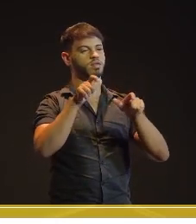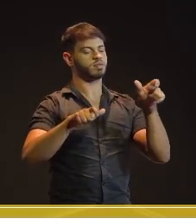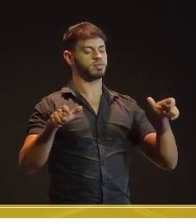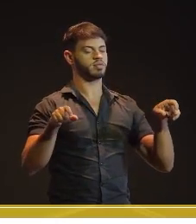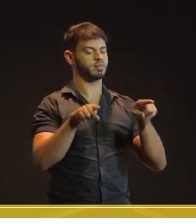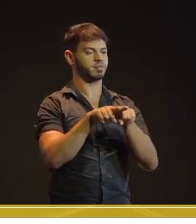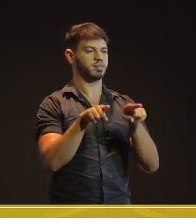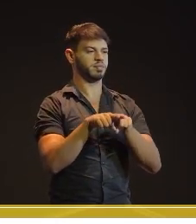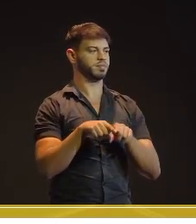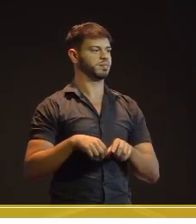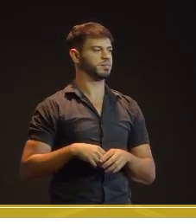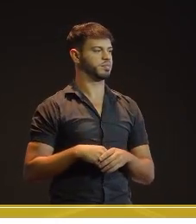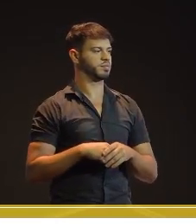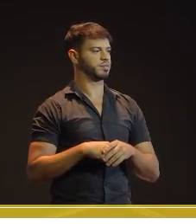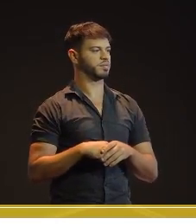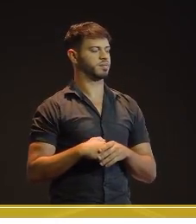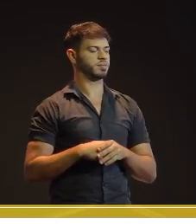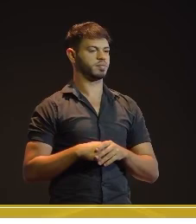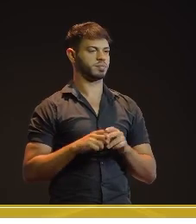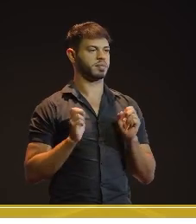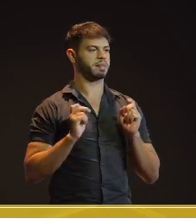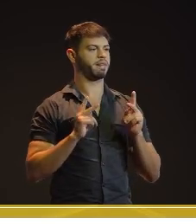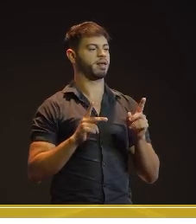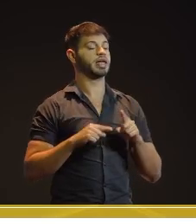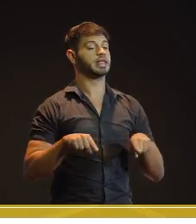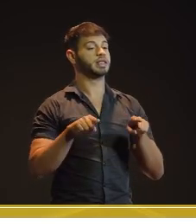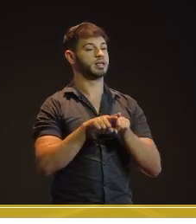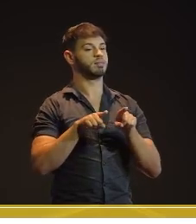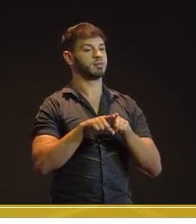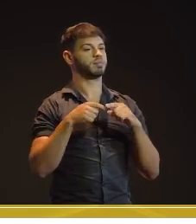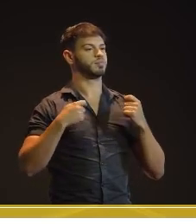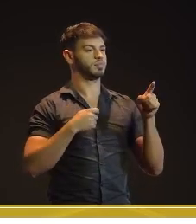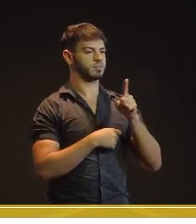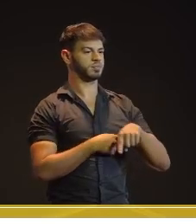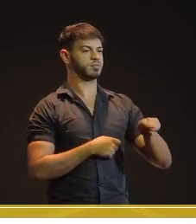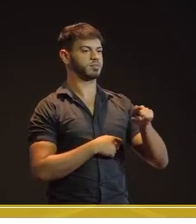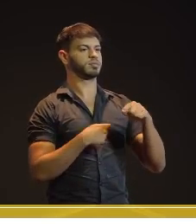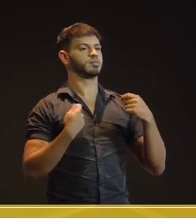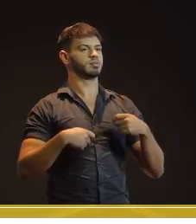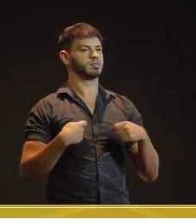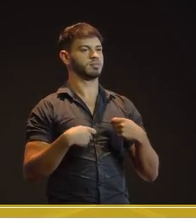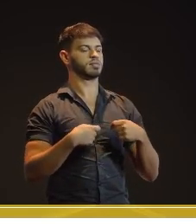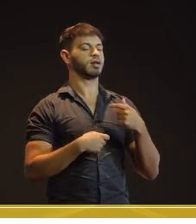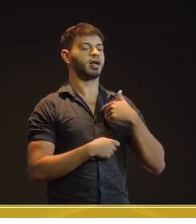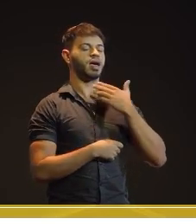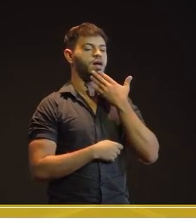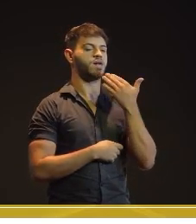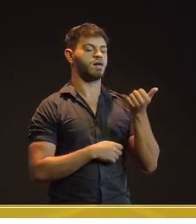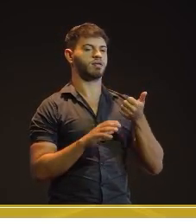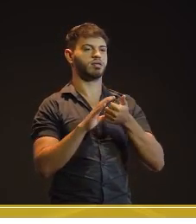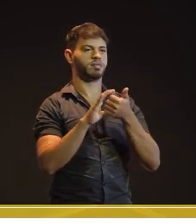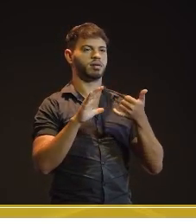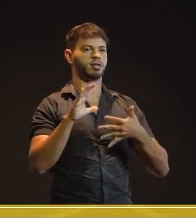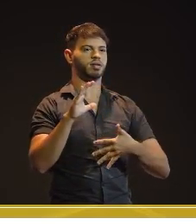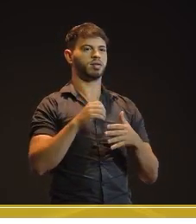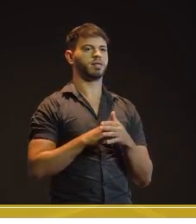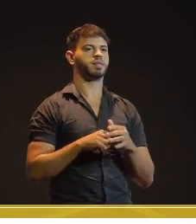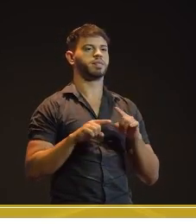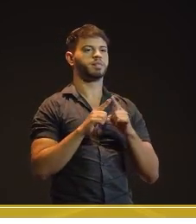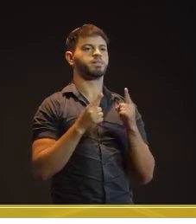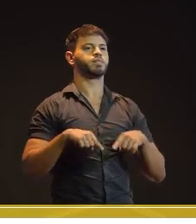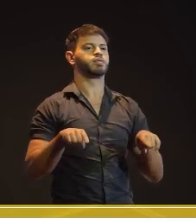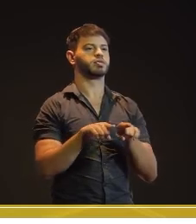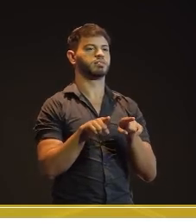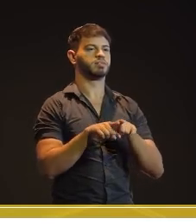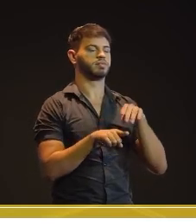fornecedores de módulo. Tá? E entendo e recomendo a vocês que Tier 1 é uma ótima categoria, mas ela é